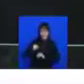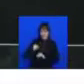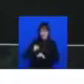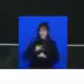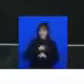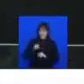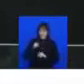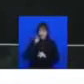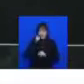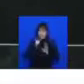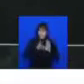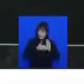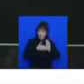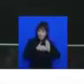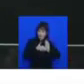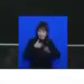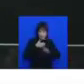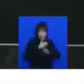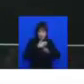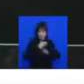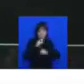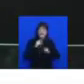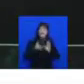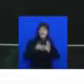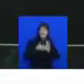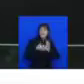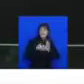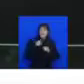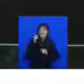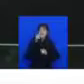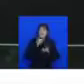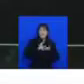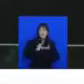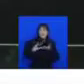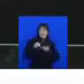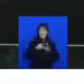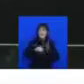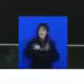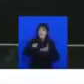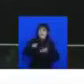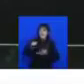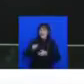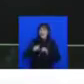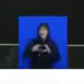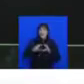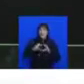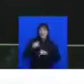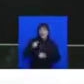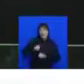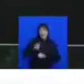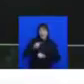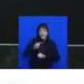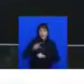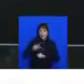12, 14, 30, 33 e 41. O prêmio está acumulado em 37